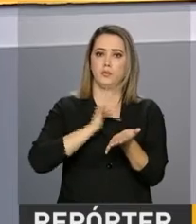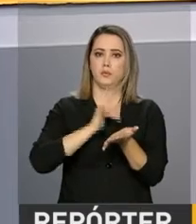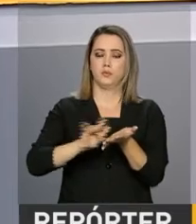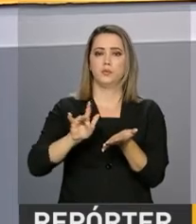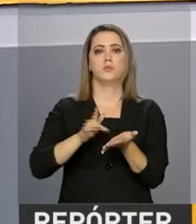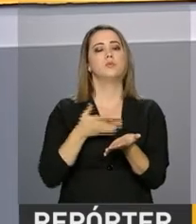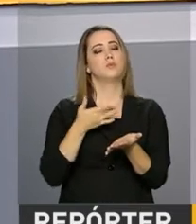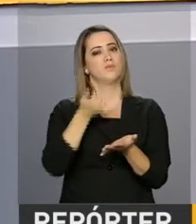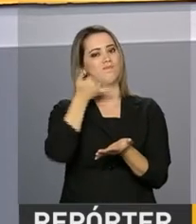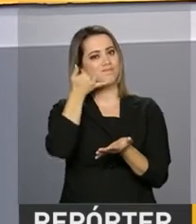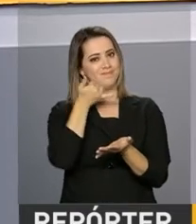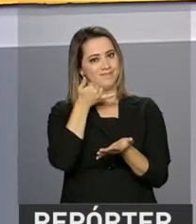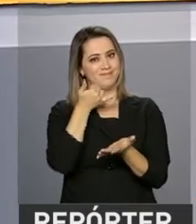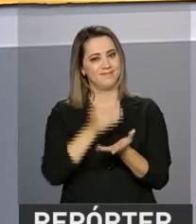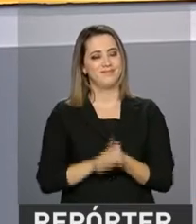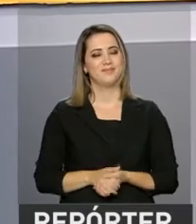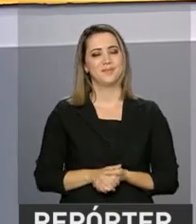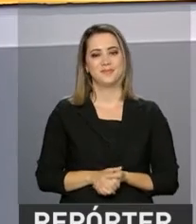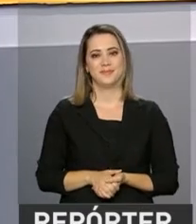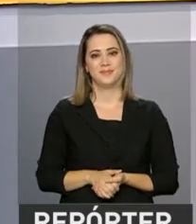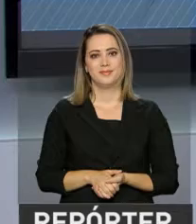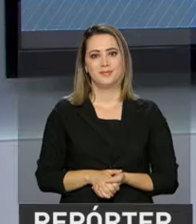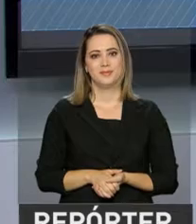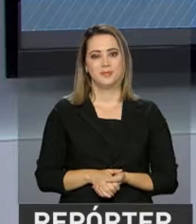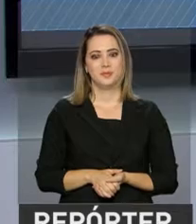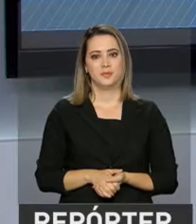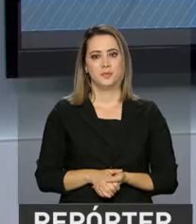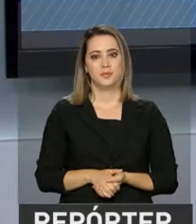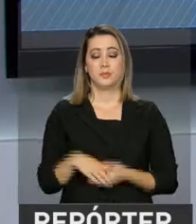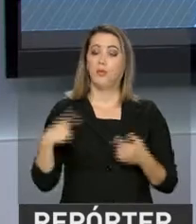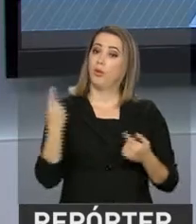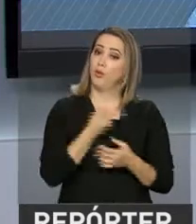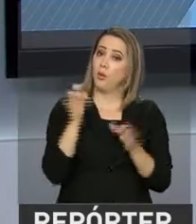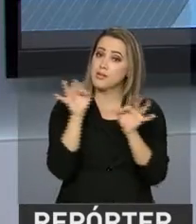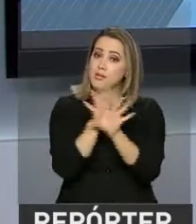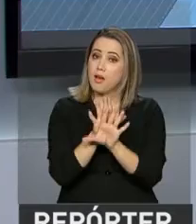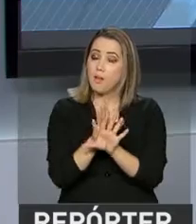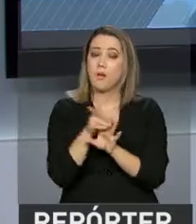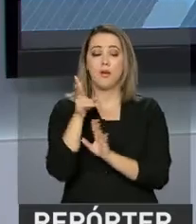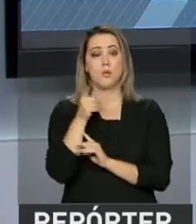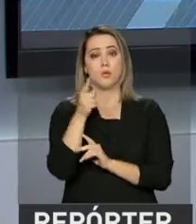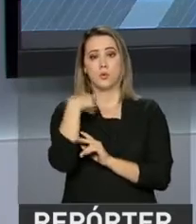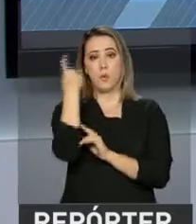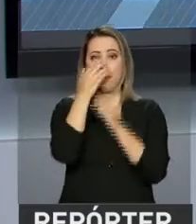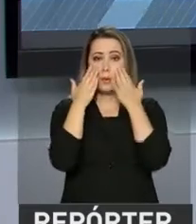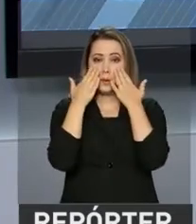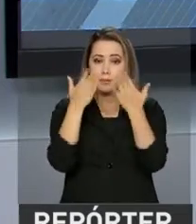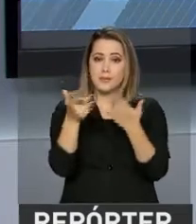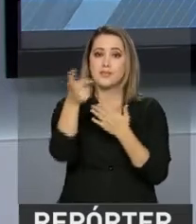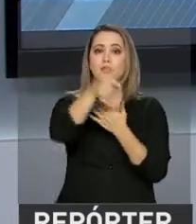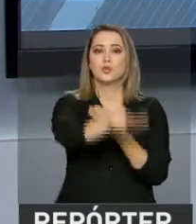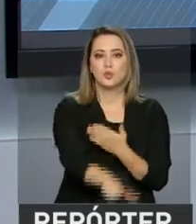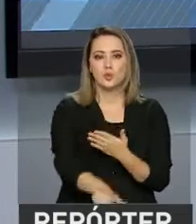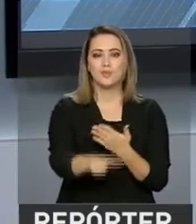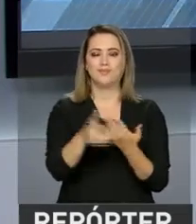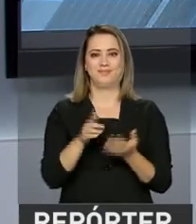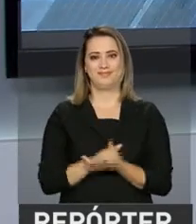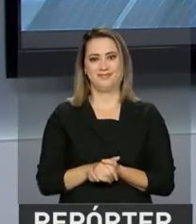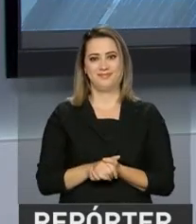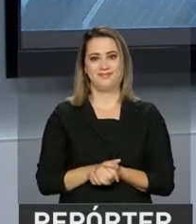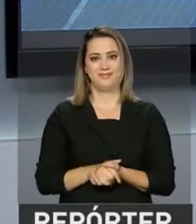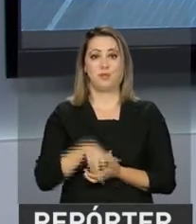federal para tablets e smartphones nós ficamos por aqui e voltamos em uma hora na próxima edição do repórter